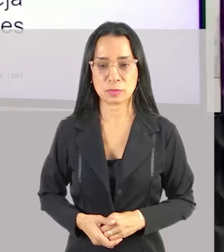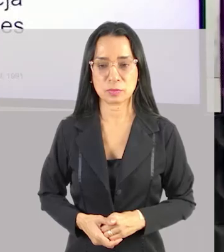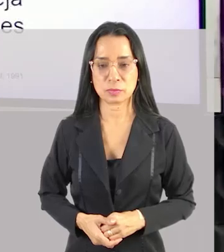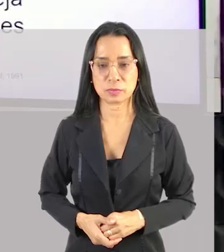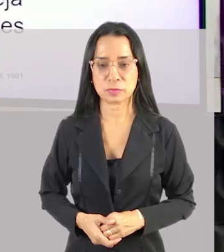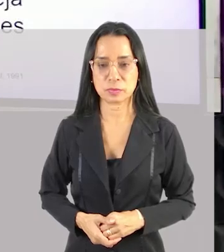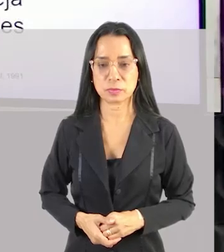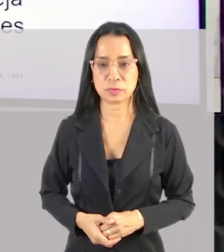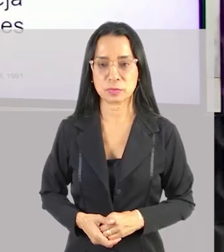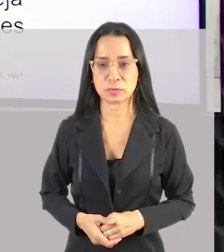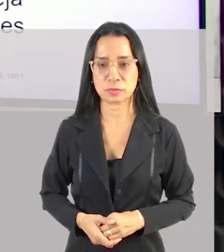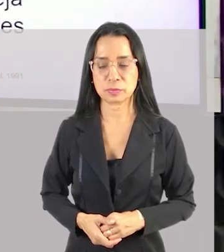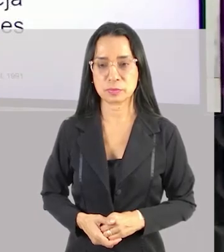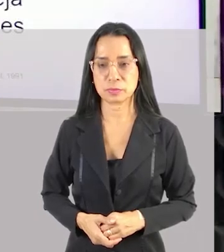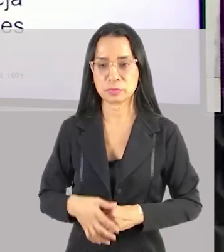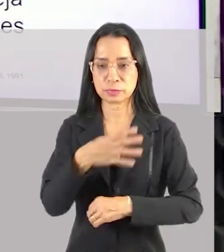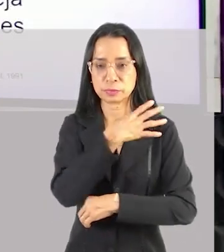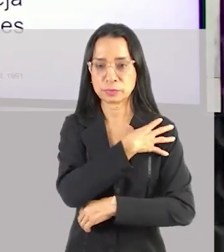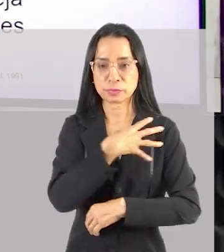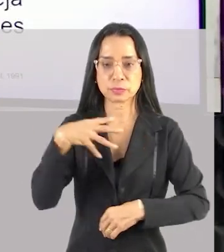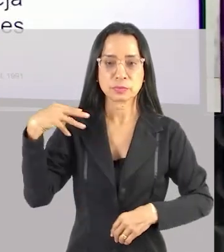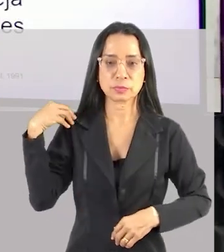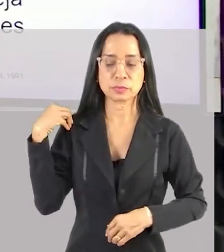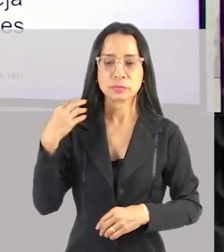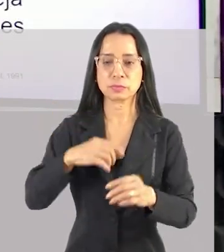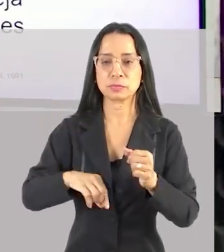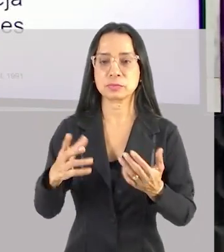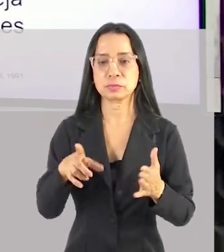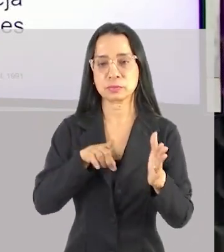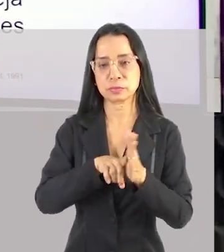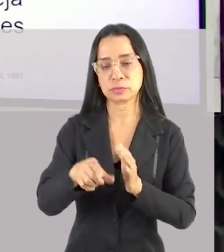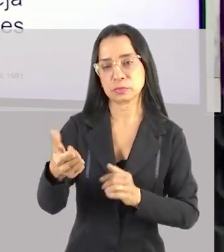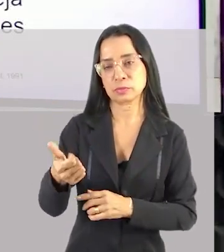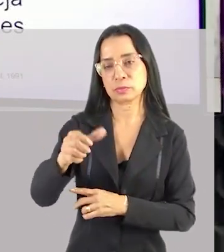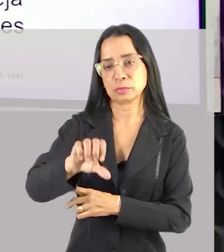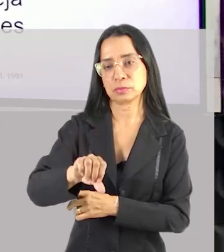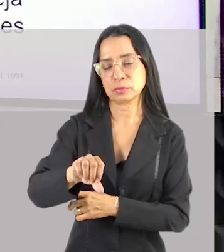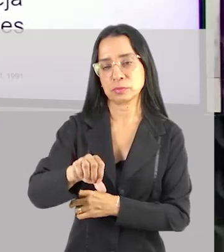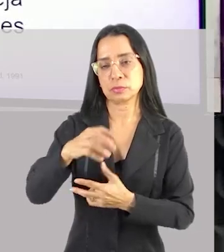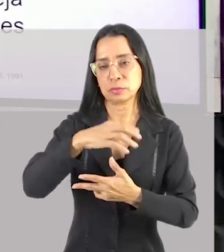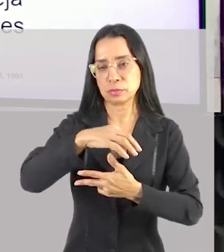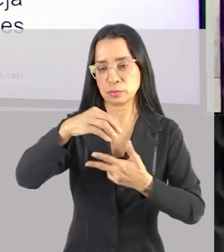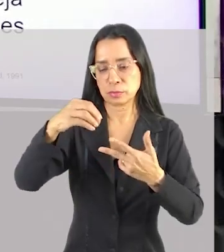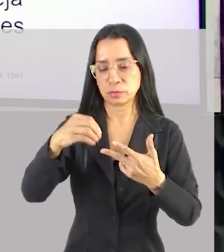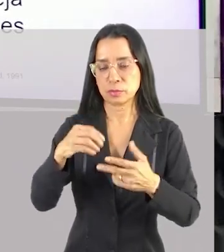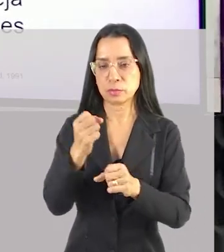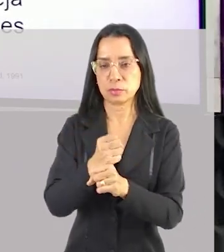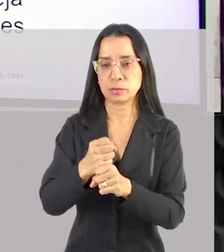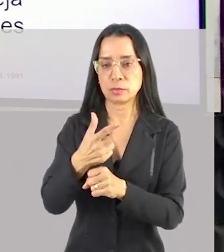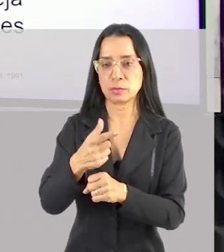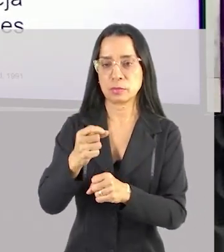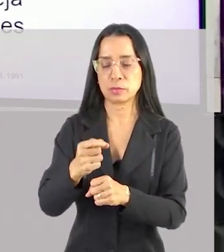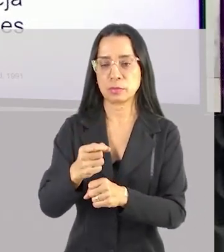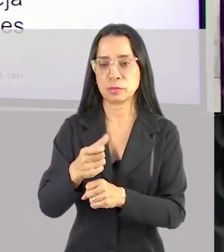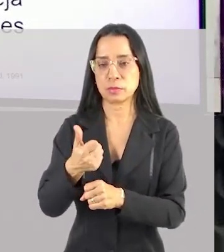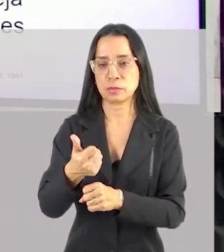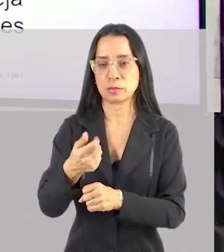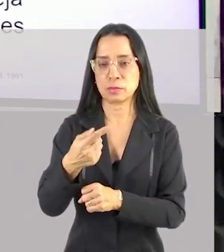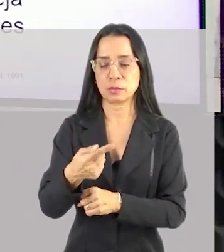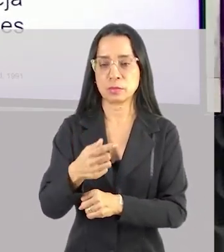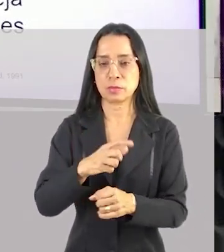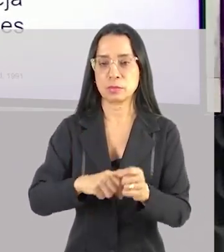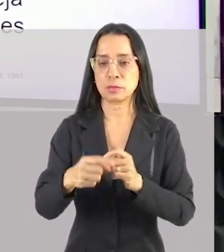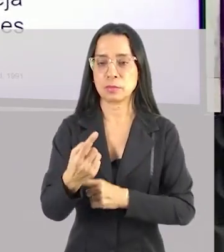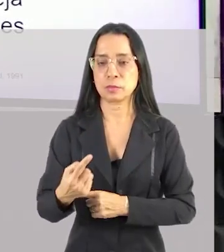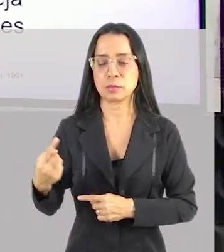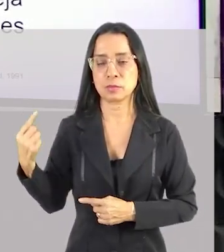do Aristóteles, né? Questão 19. É uma questão do Enem